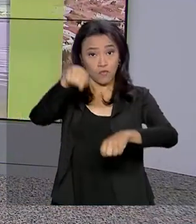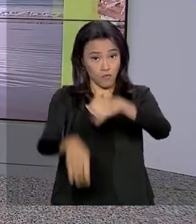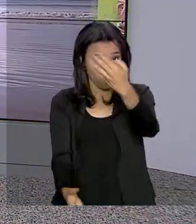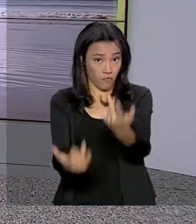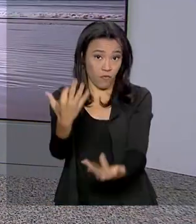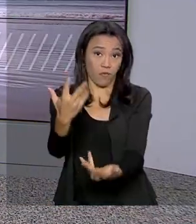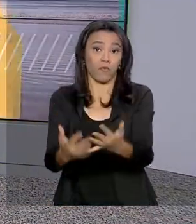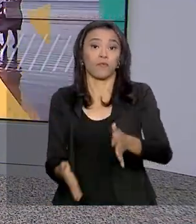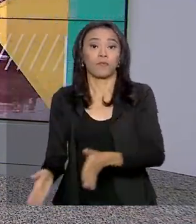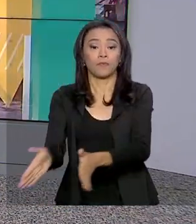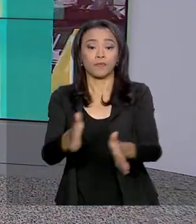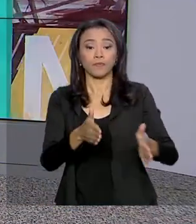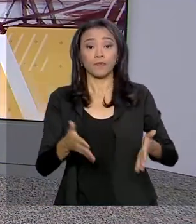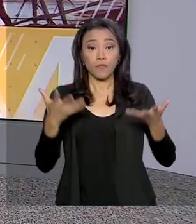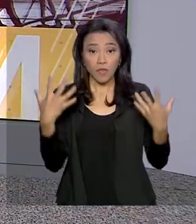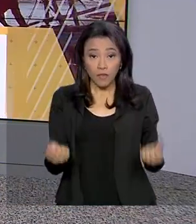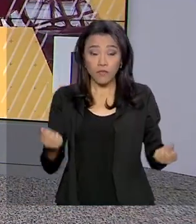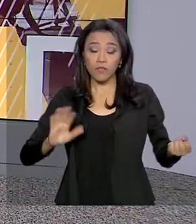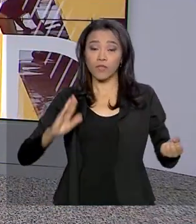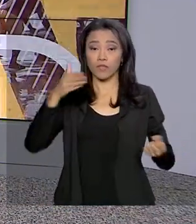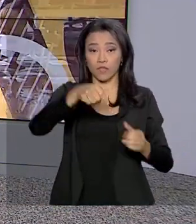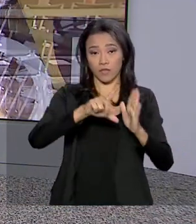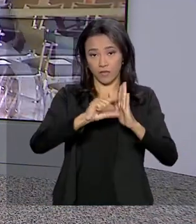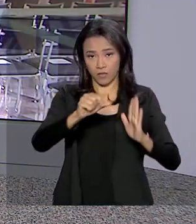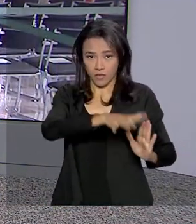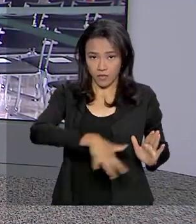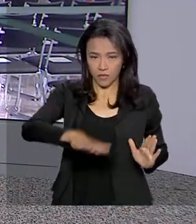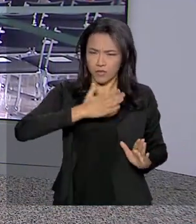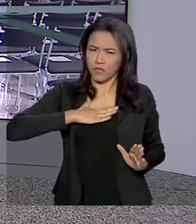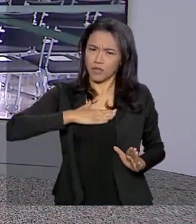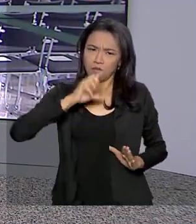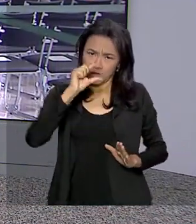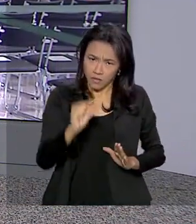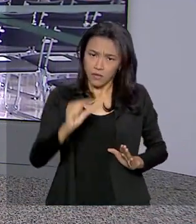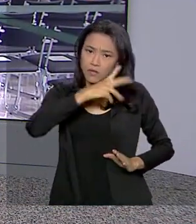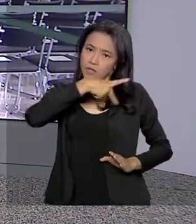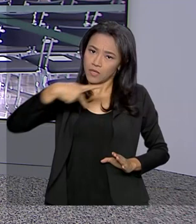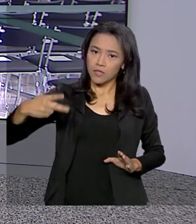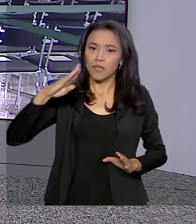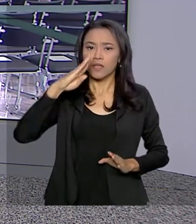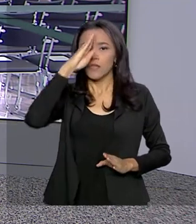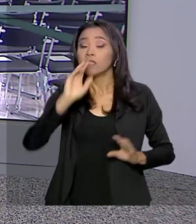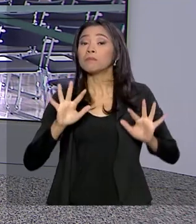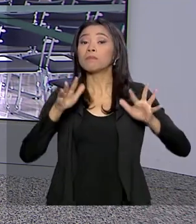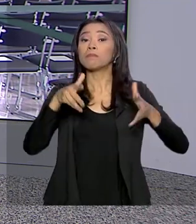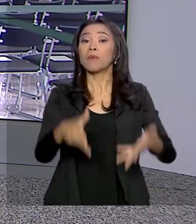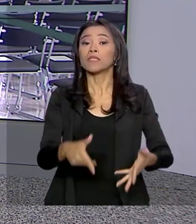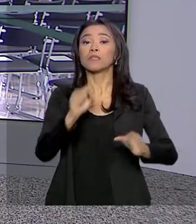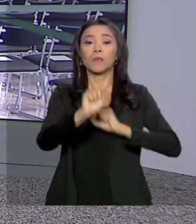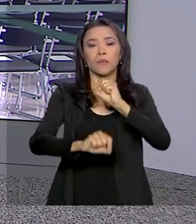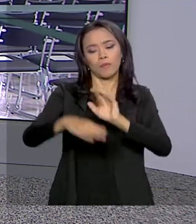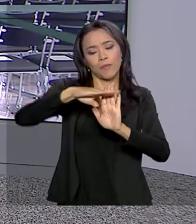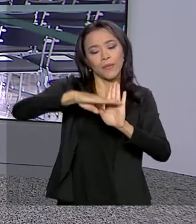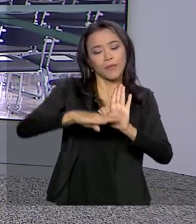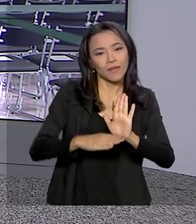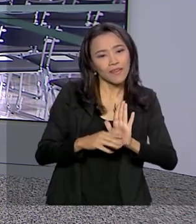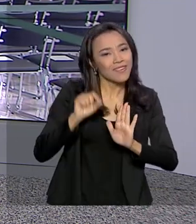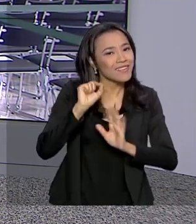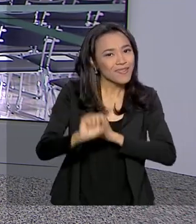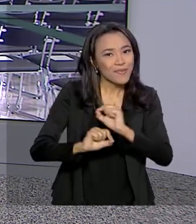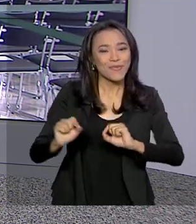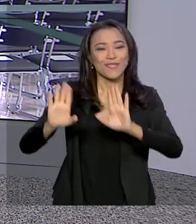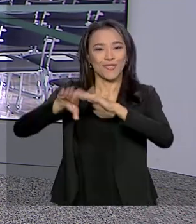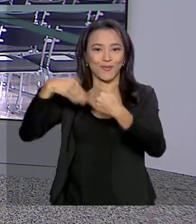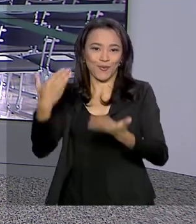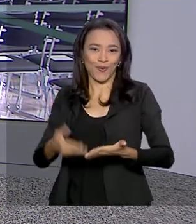Vamos agora ao Palácio do Planalto, porque daqui a pouco o presidente Jair Bolsonaro participa do lançamento do Programa Nacional das Escolas Cívico